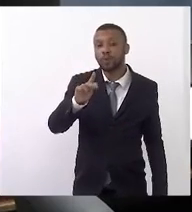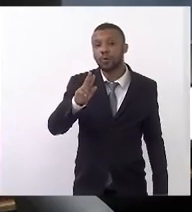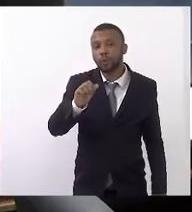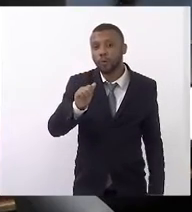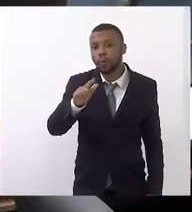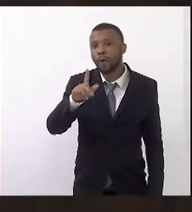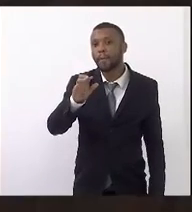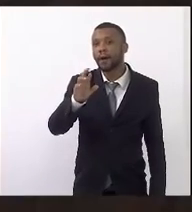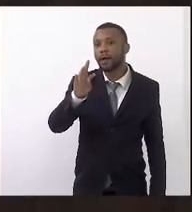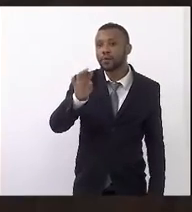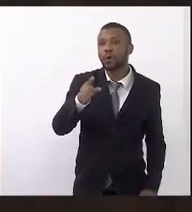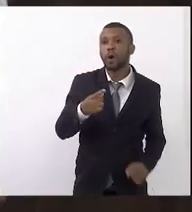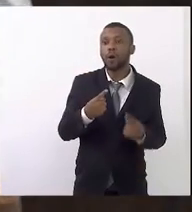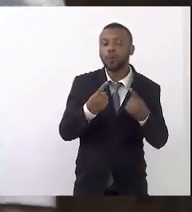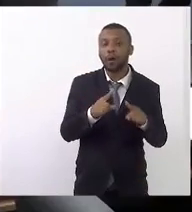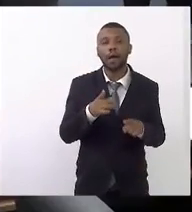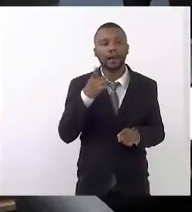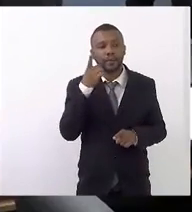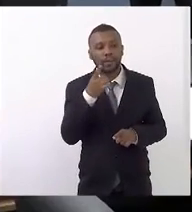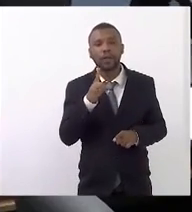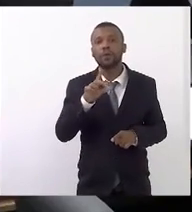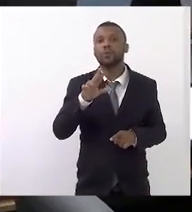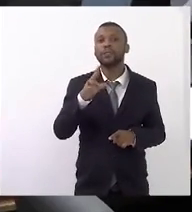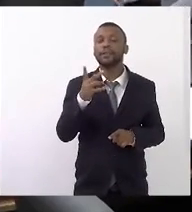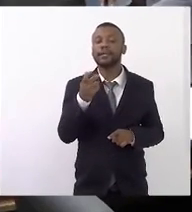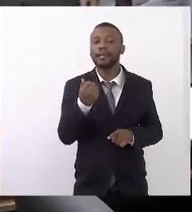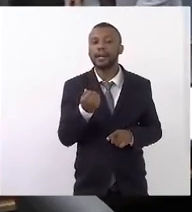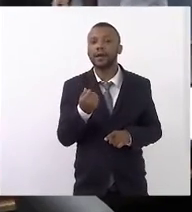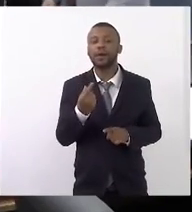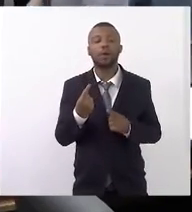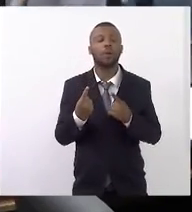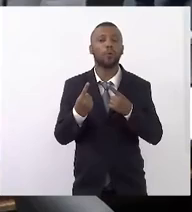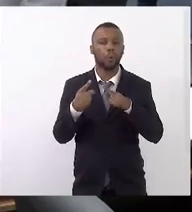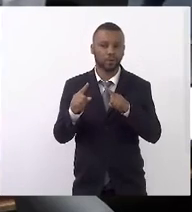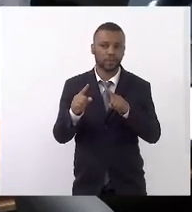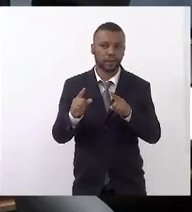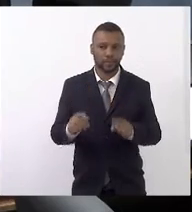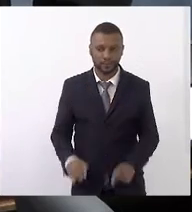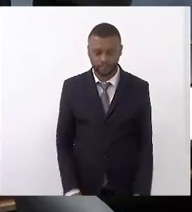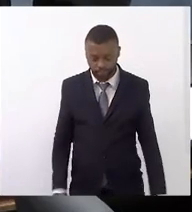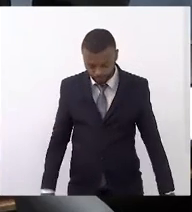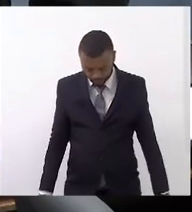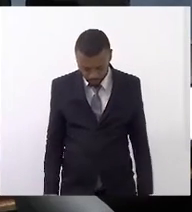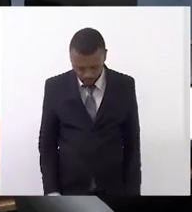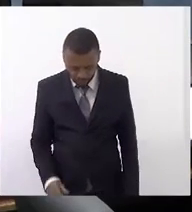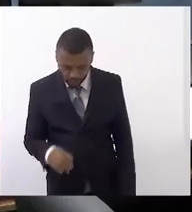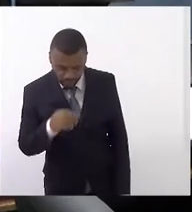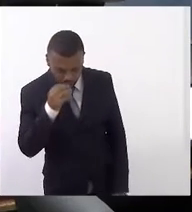contrário. Voto contrário, deputada Lucinha. Voto contrário, deputada Lucinha.